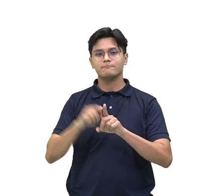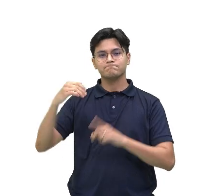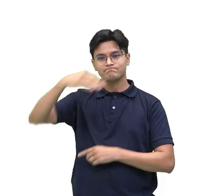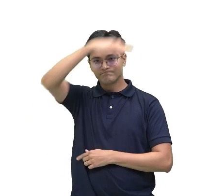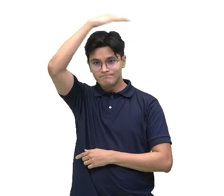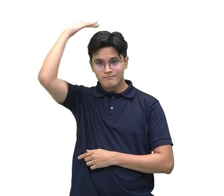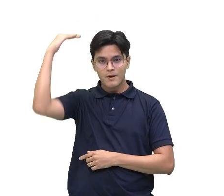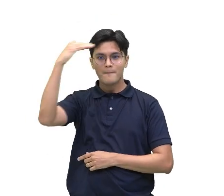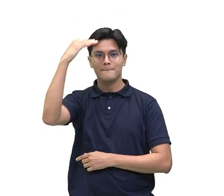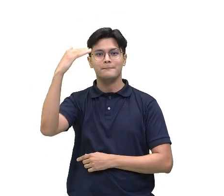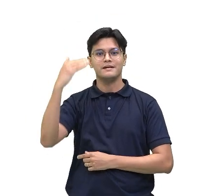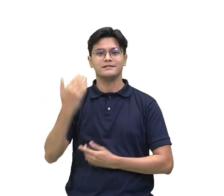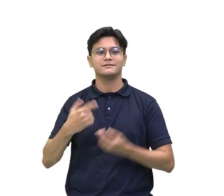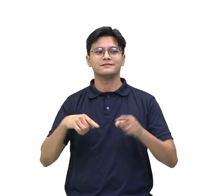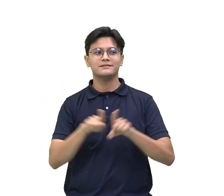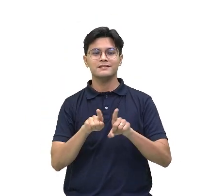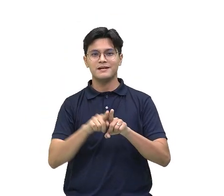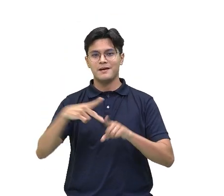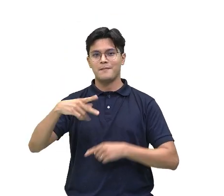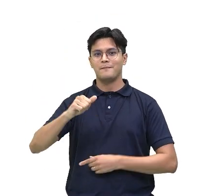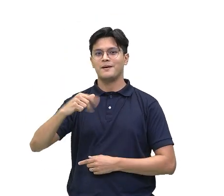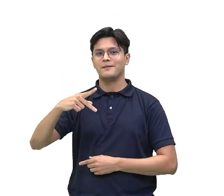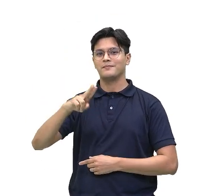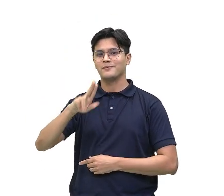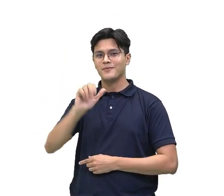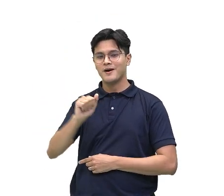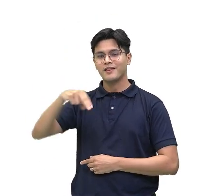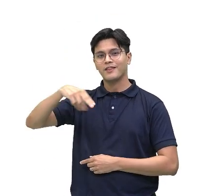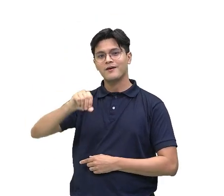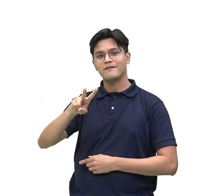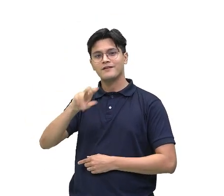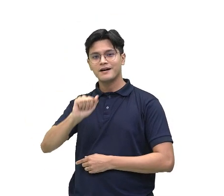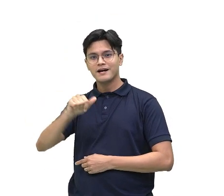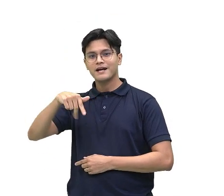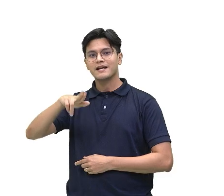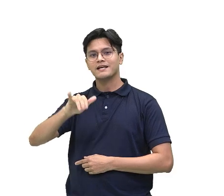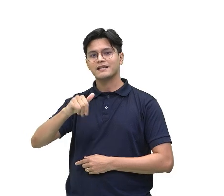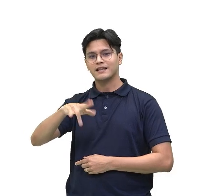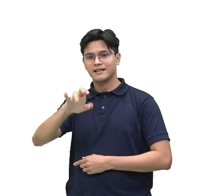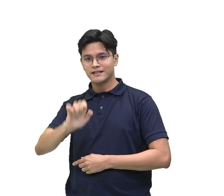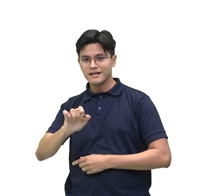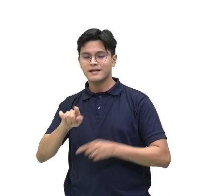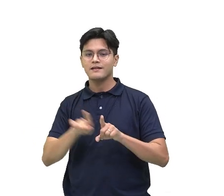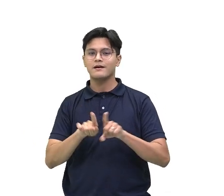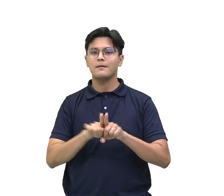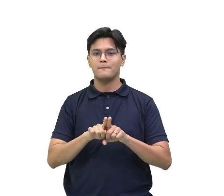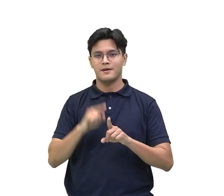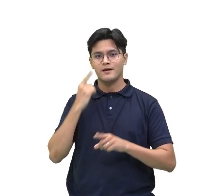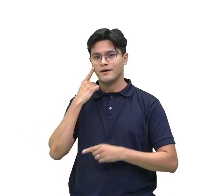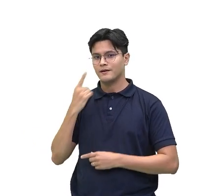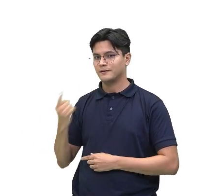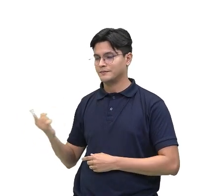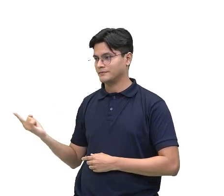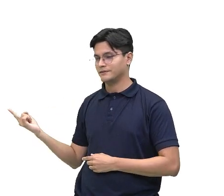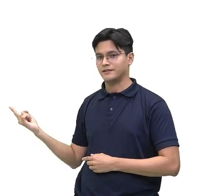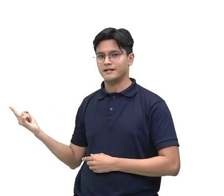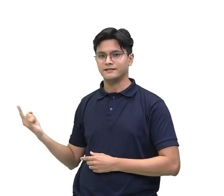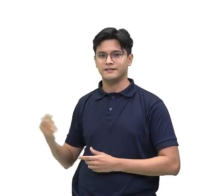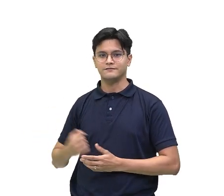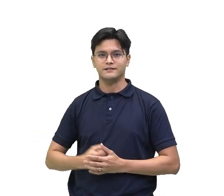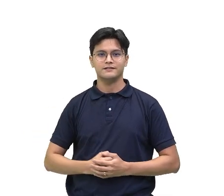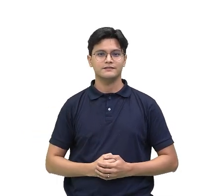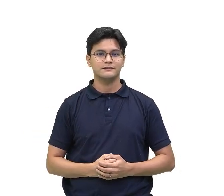República da China, né, como Estado soberano independente, mas a PEC usa a designação Taipei, né, aí